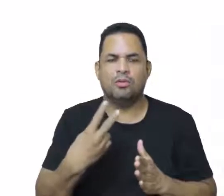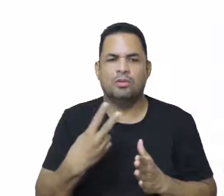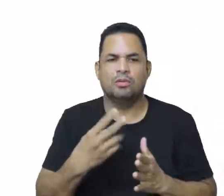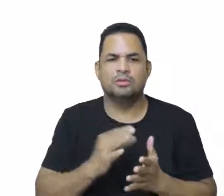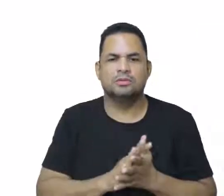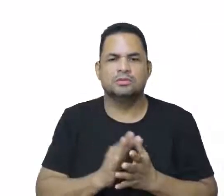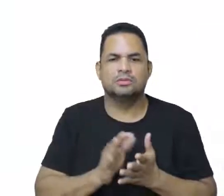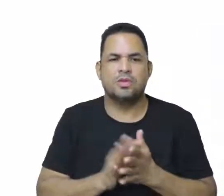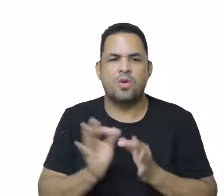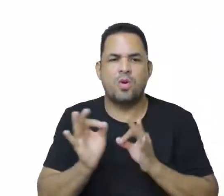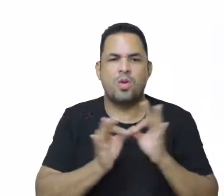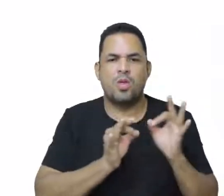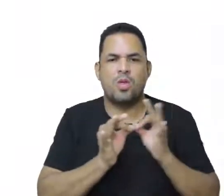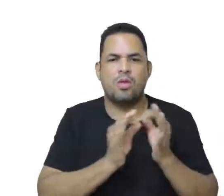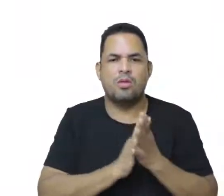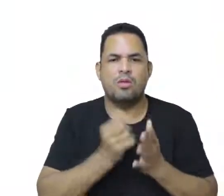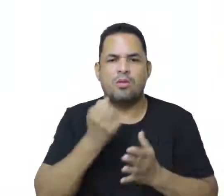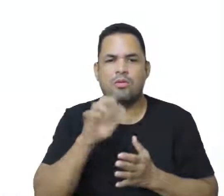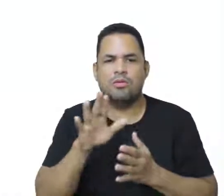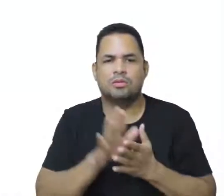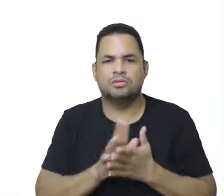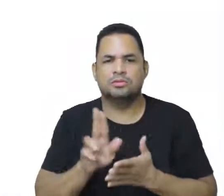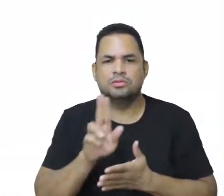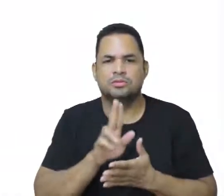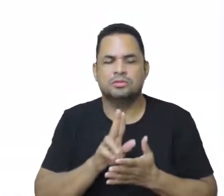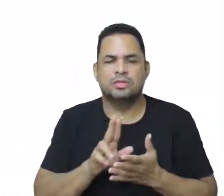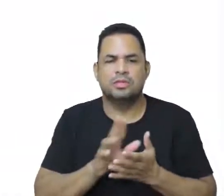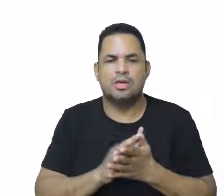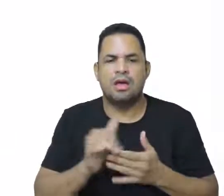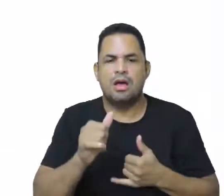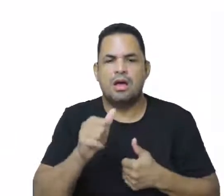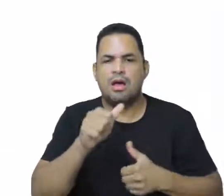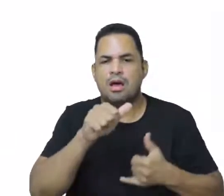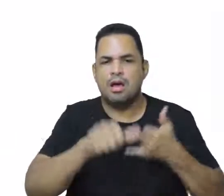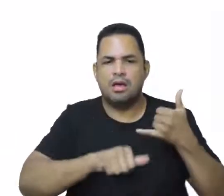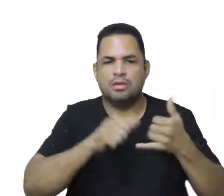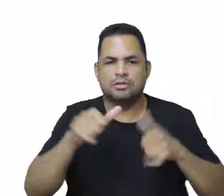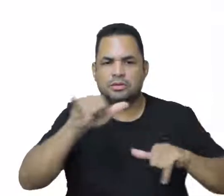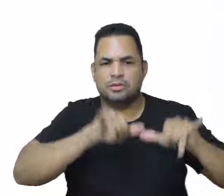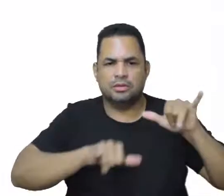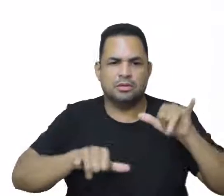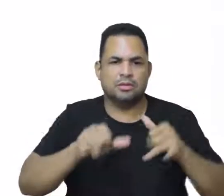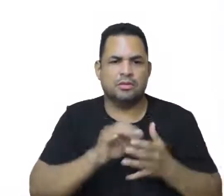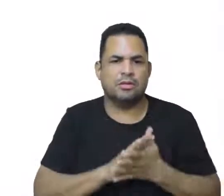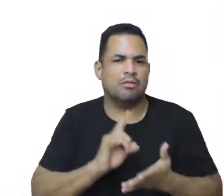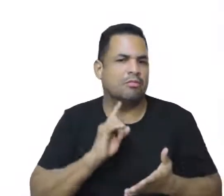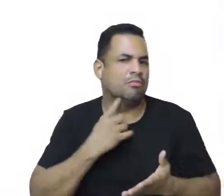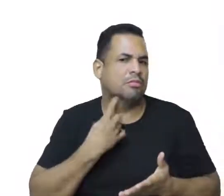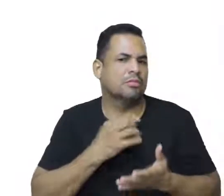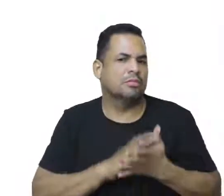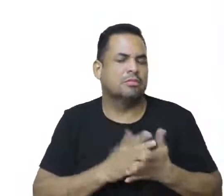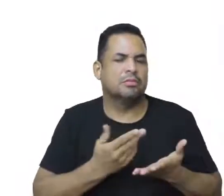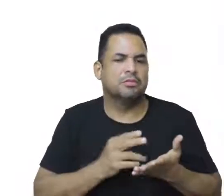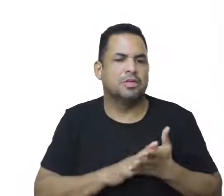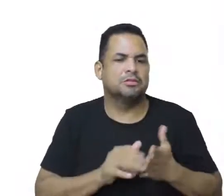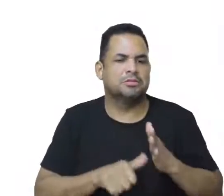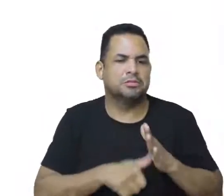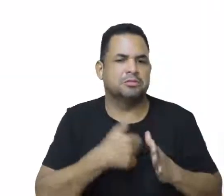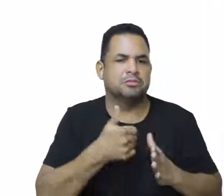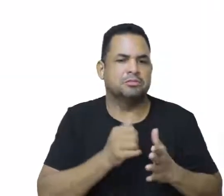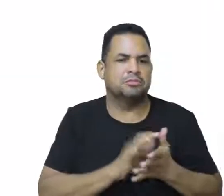Aqueles formados na atmosfera através da reação química entre poluentes primários e componentes naturais